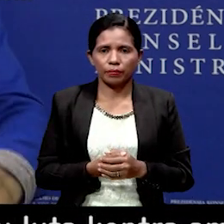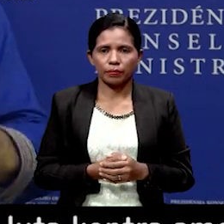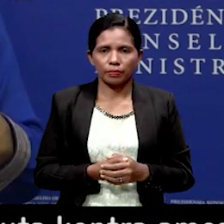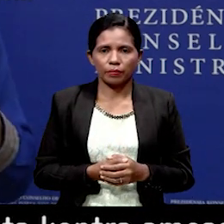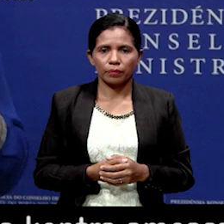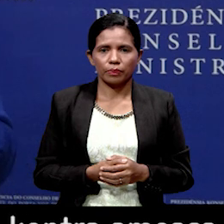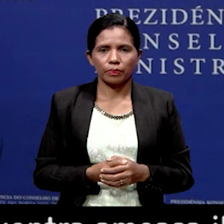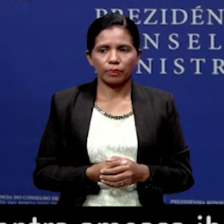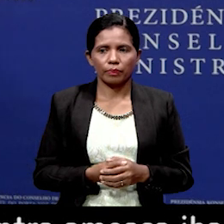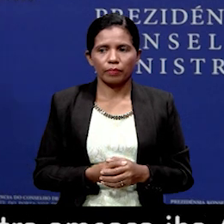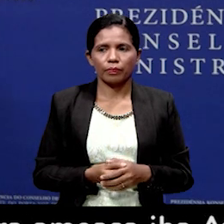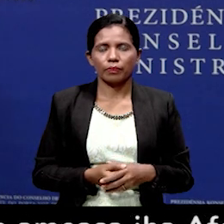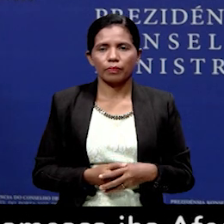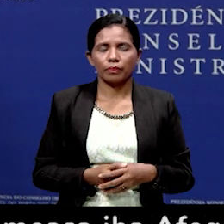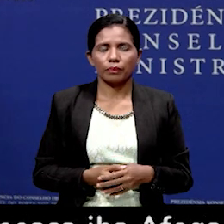E